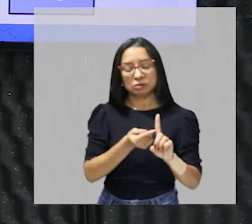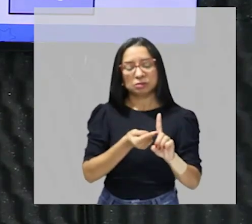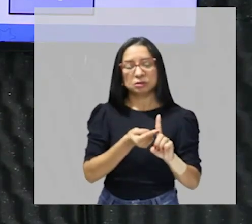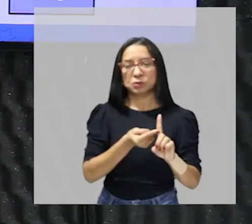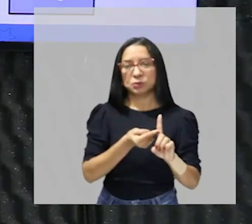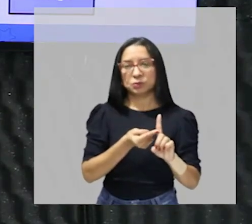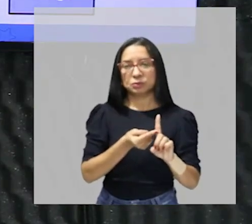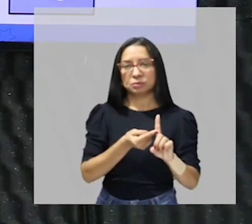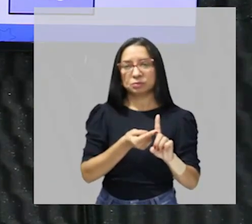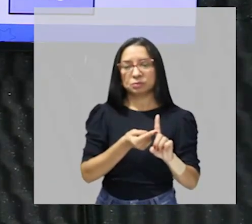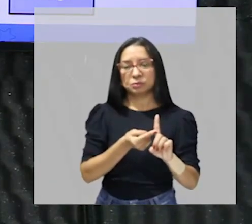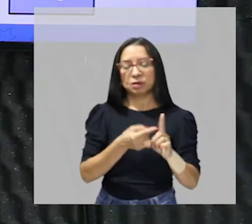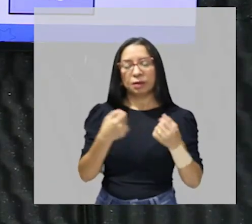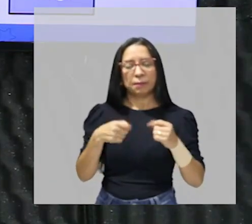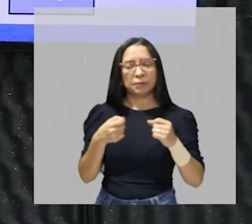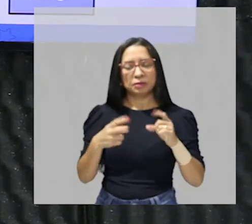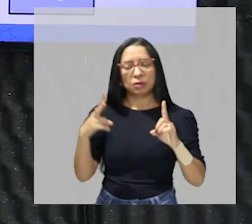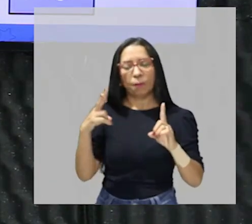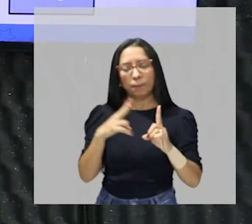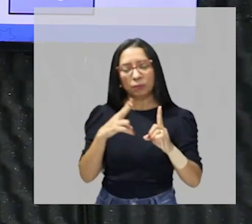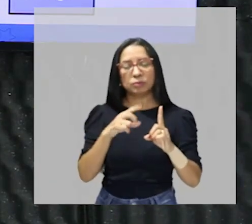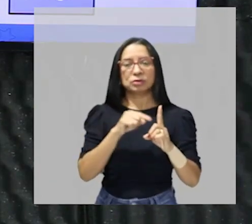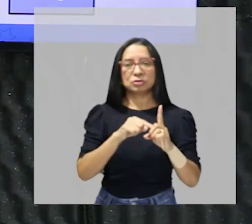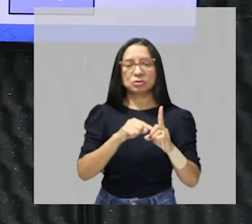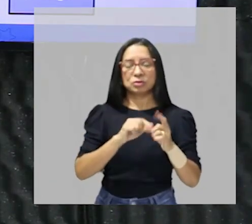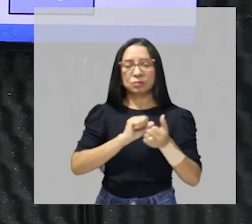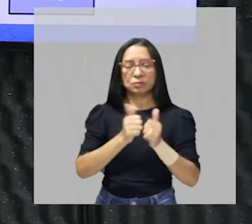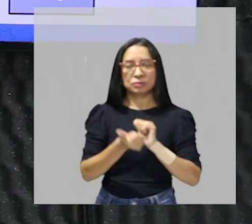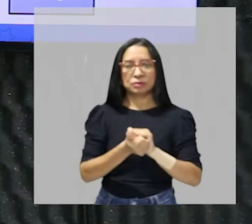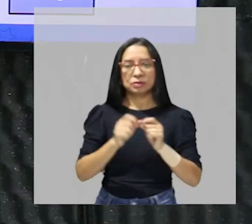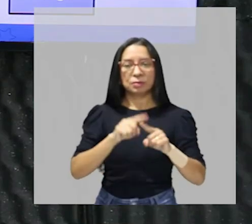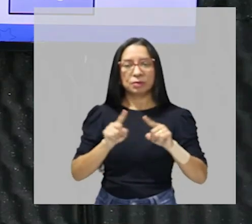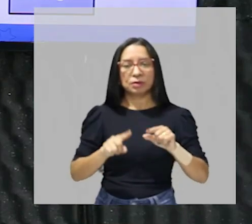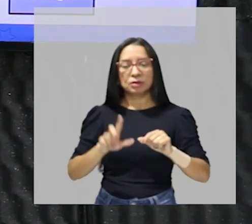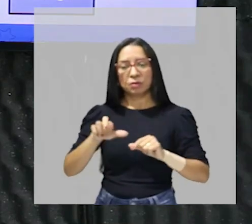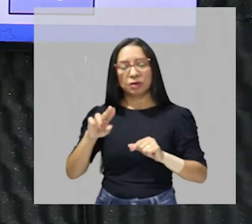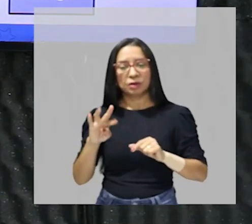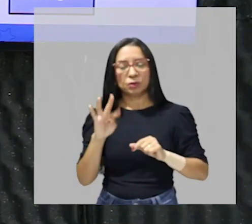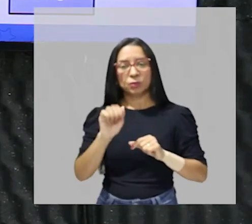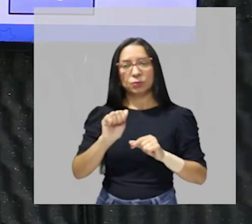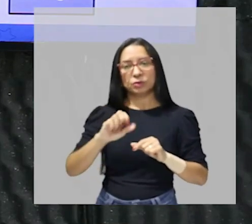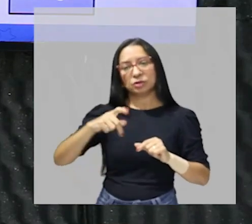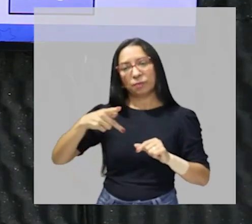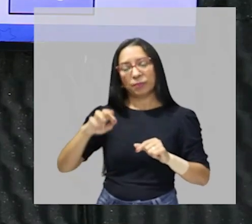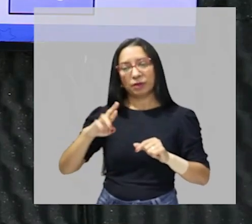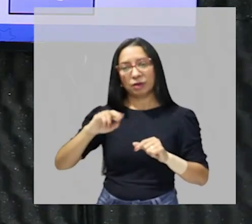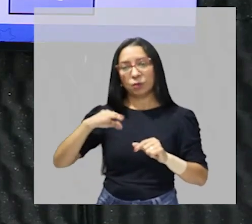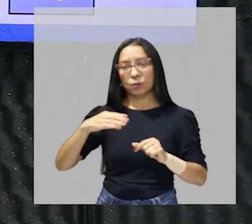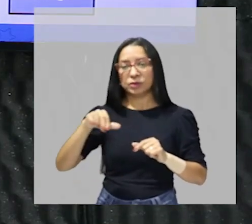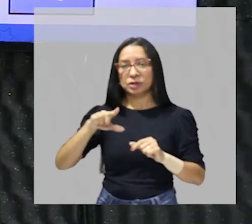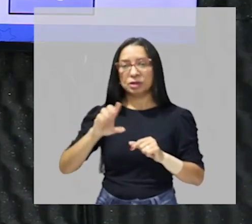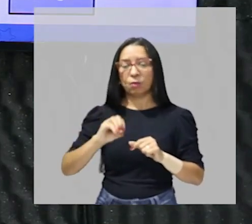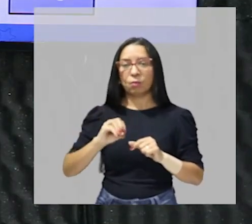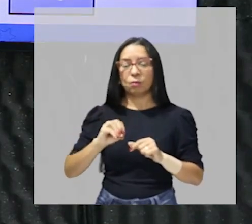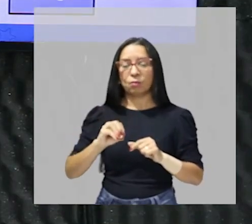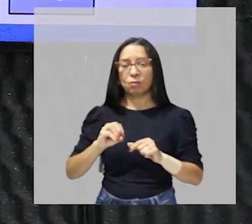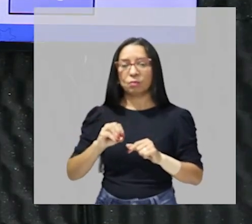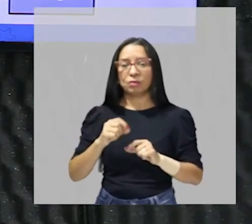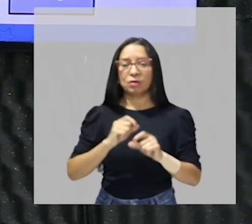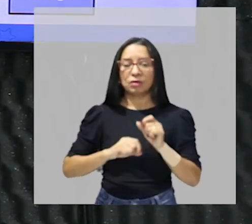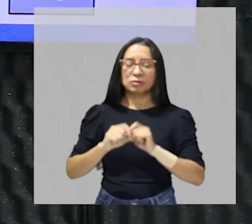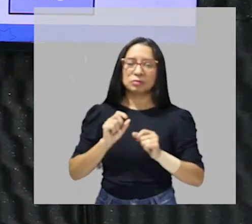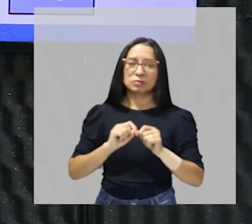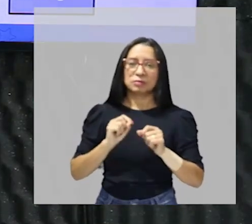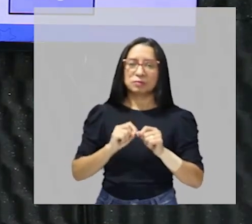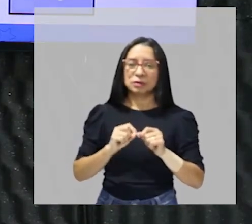visam proteger a integridade física do atleta. Mas, é uma luta de percussão. Tanto que, quando eles fazem o clinch